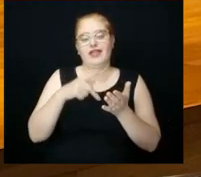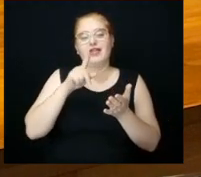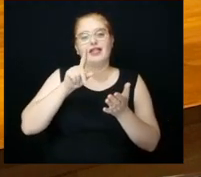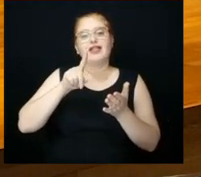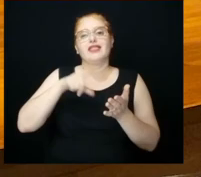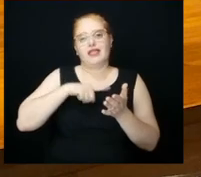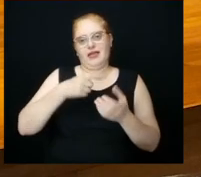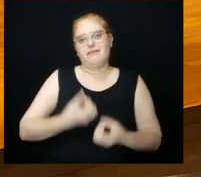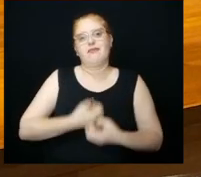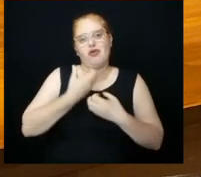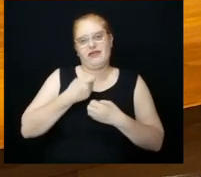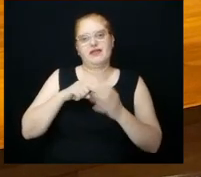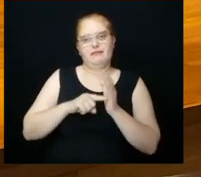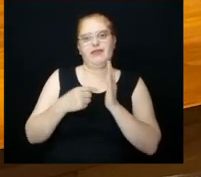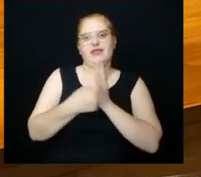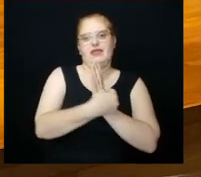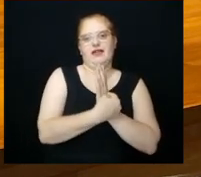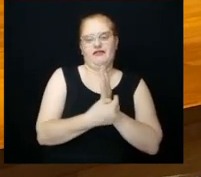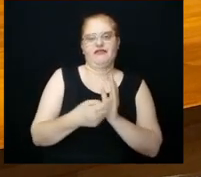disso, né? Então...